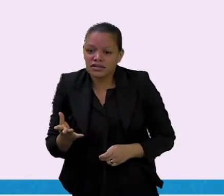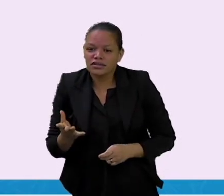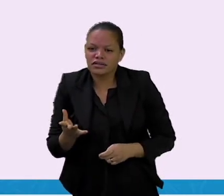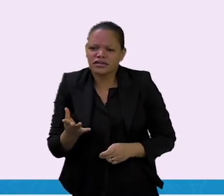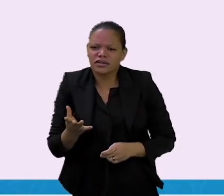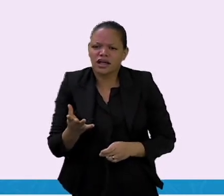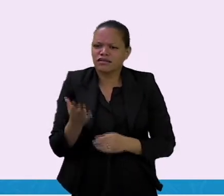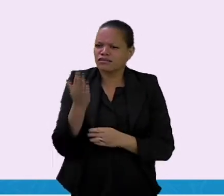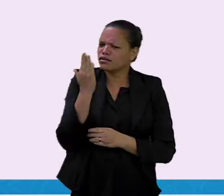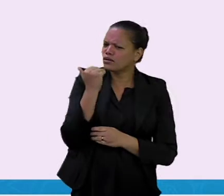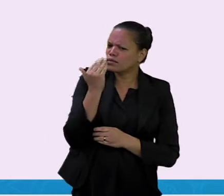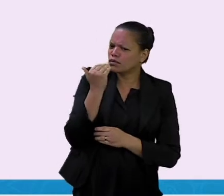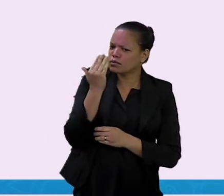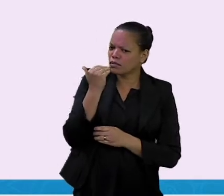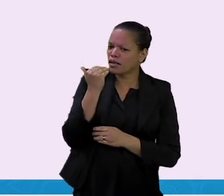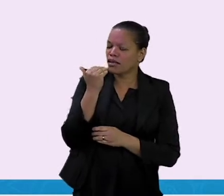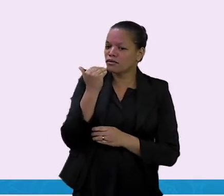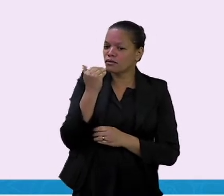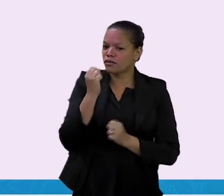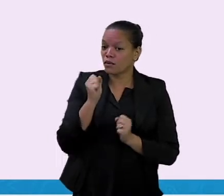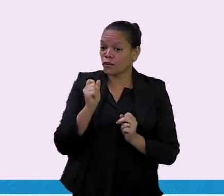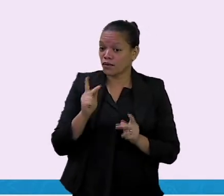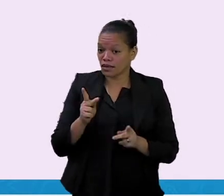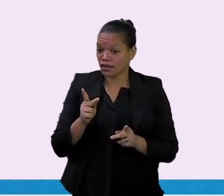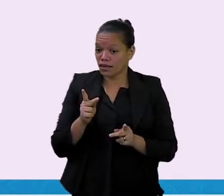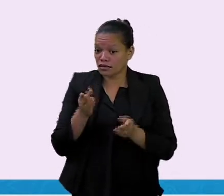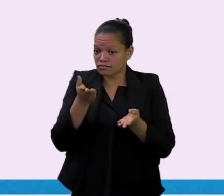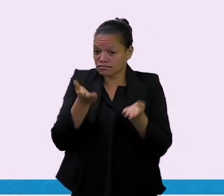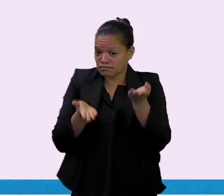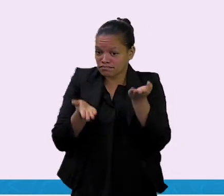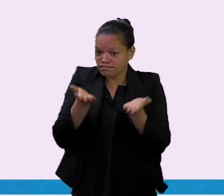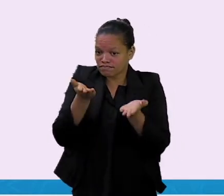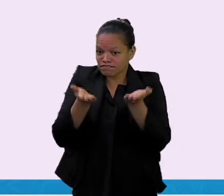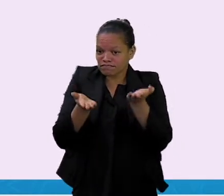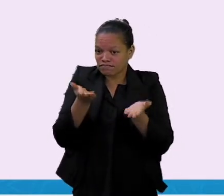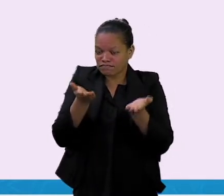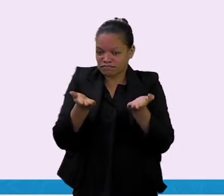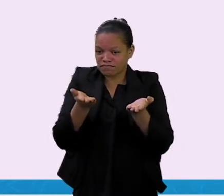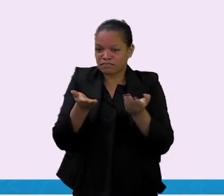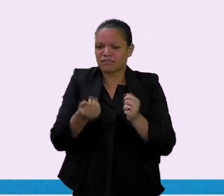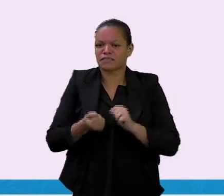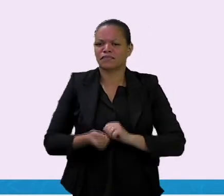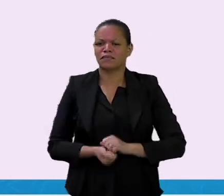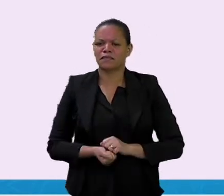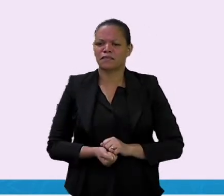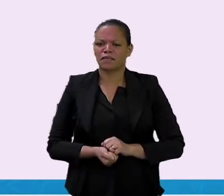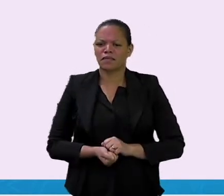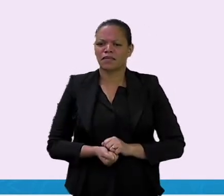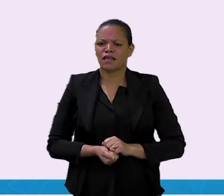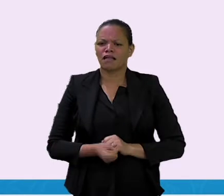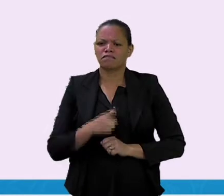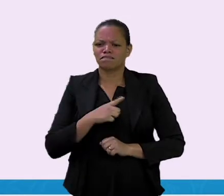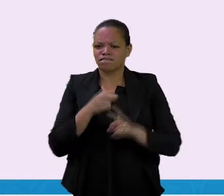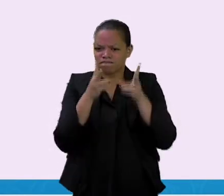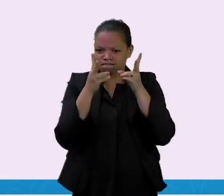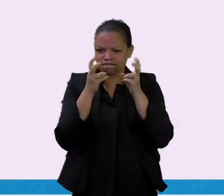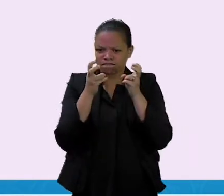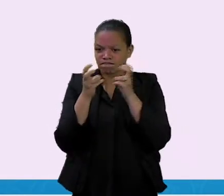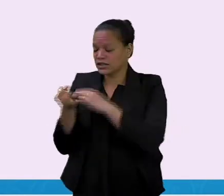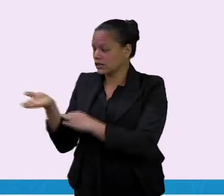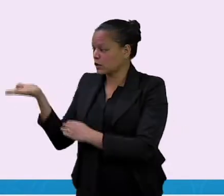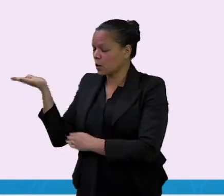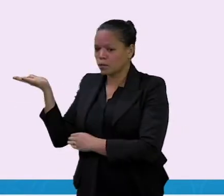alimento pesa, quanto ele tem em massa, seu volume, ok? Então, nós temos aqui alguns instrumentos